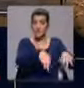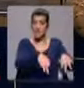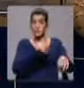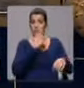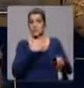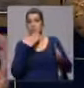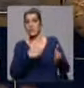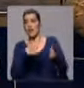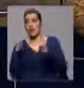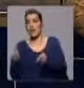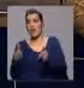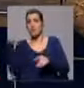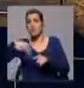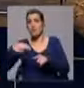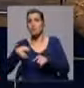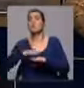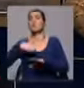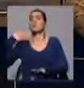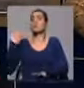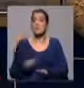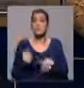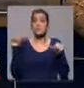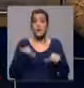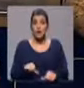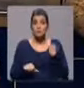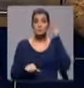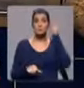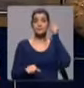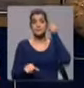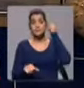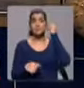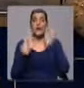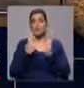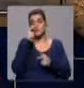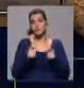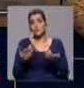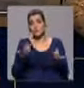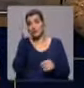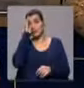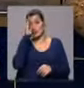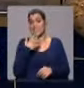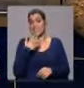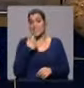uma austeridade ainda mais dramática, de tal maneira que muita gente está a transferir dinheiro para fora da Grécia.